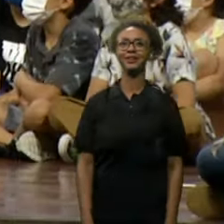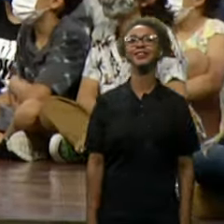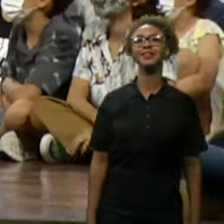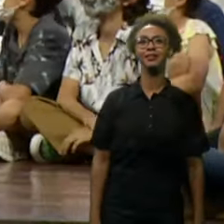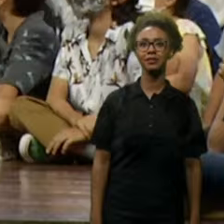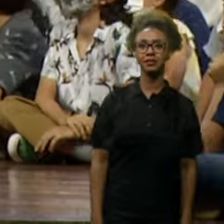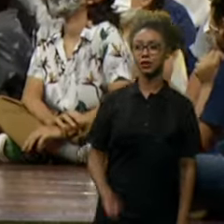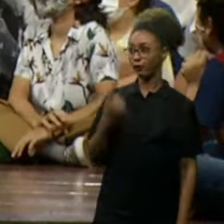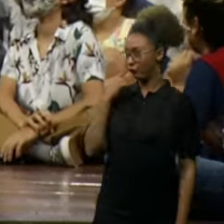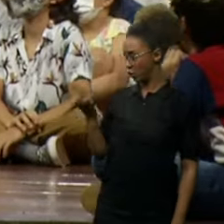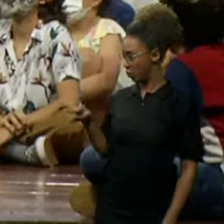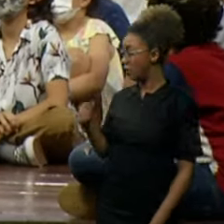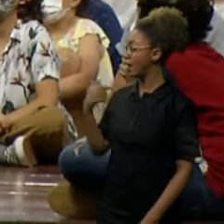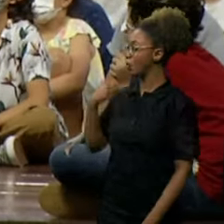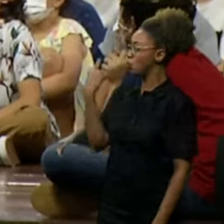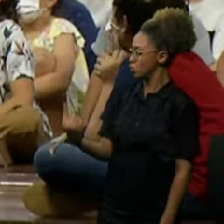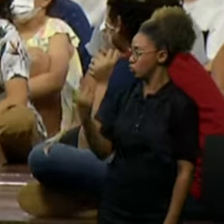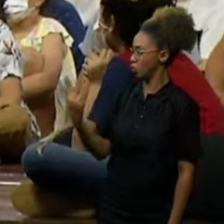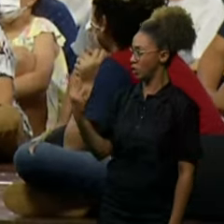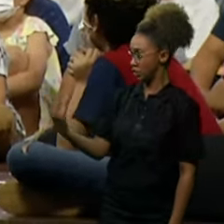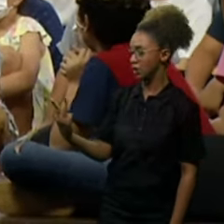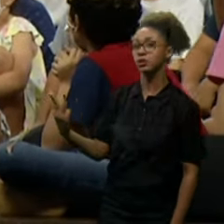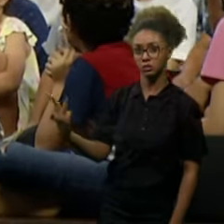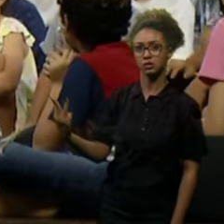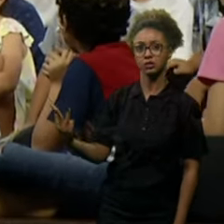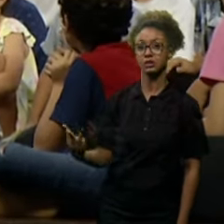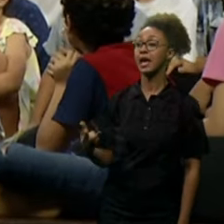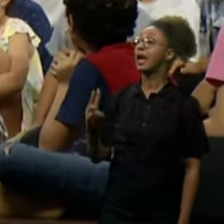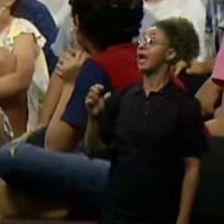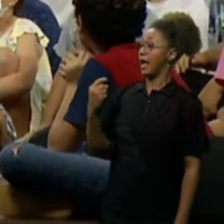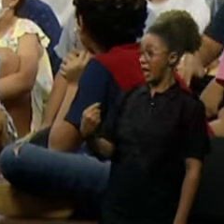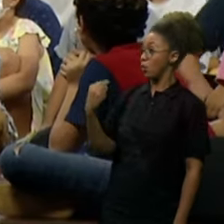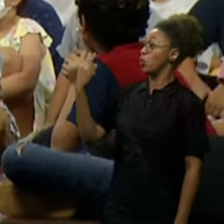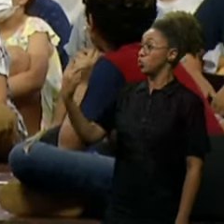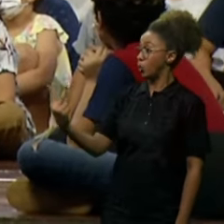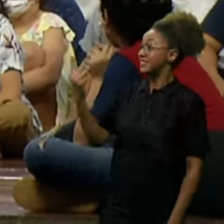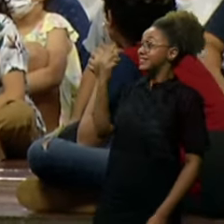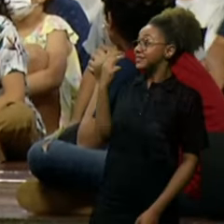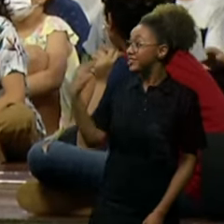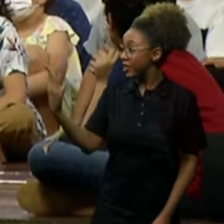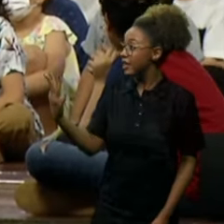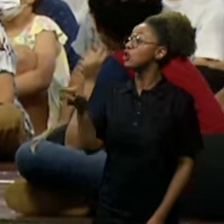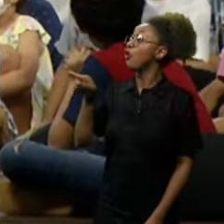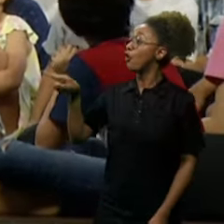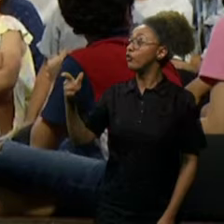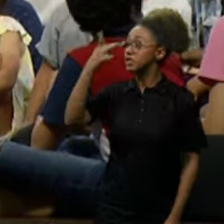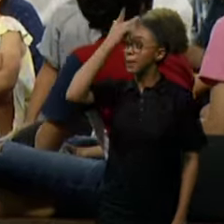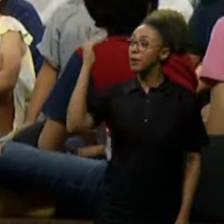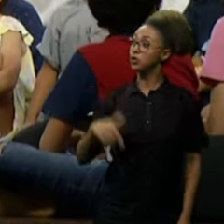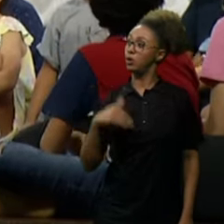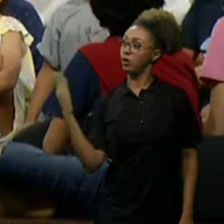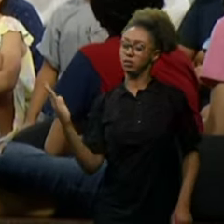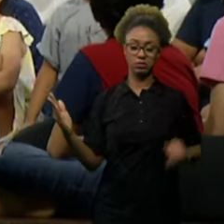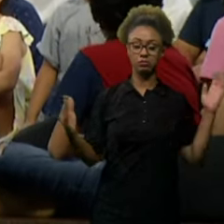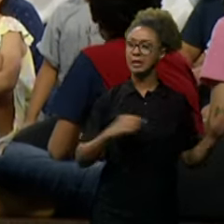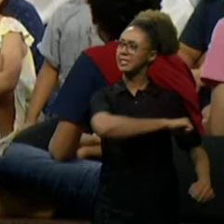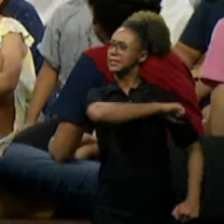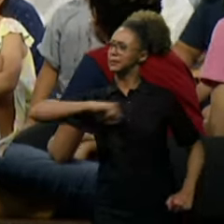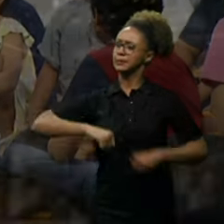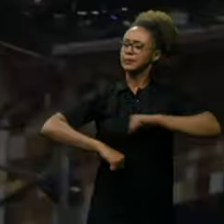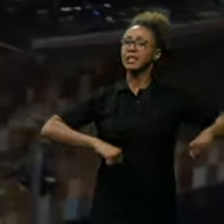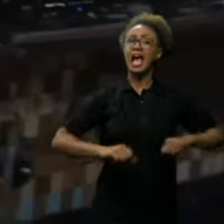já ouviram vou contar de 1 a 3 Quando eu descer três você vai sacudir o ombro de alguém